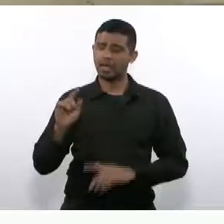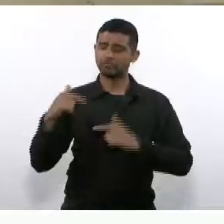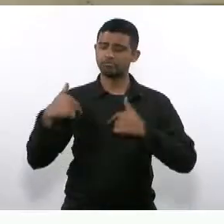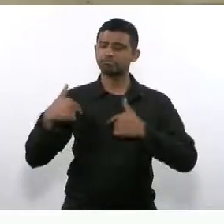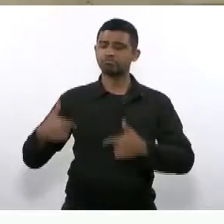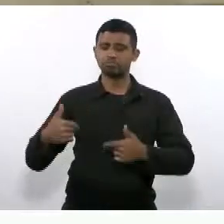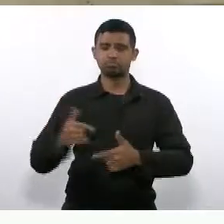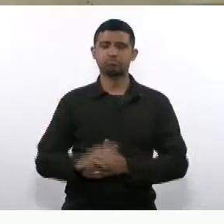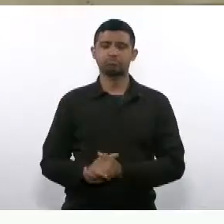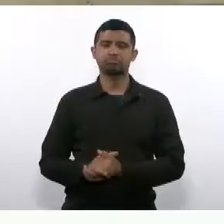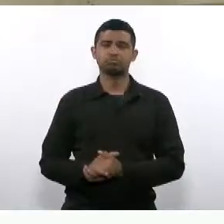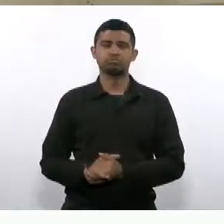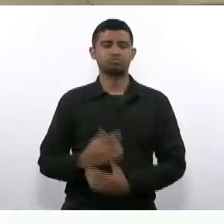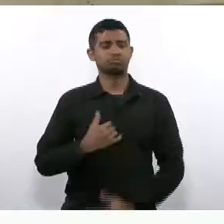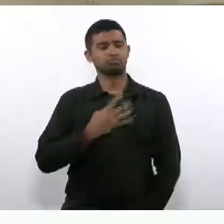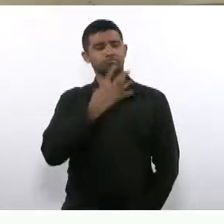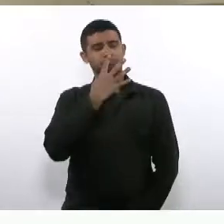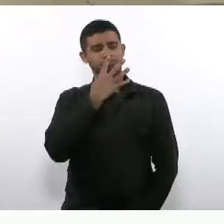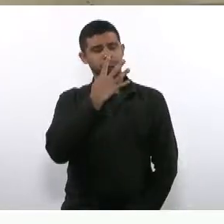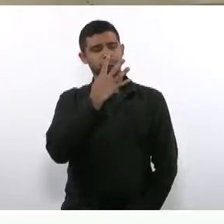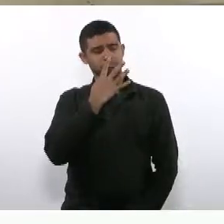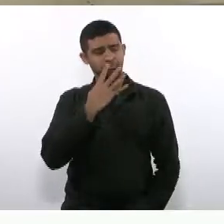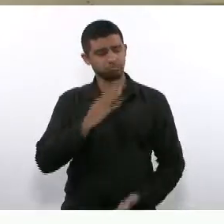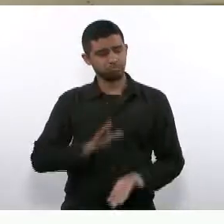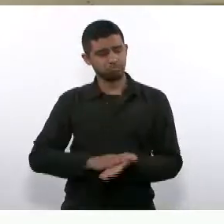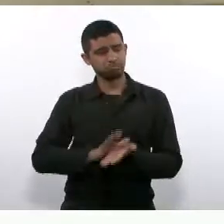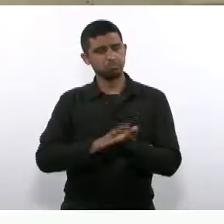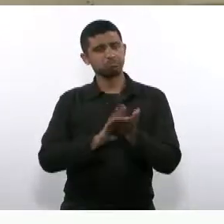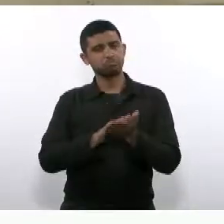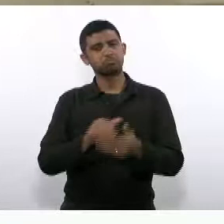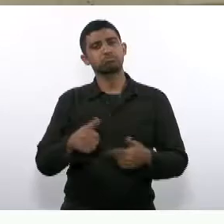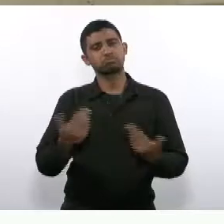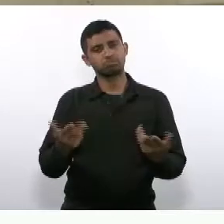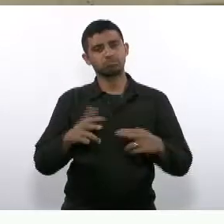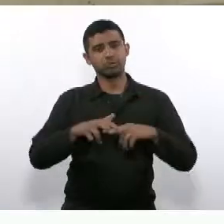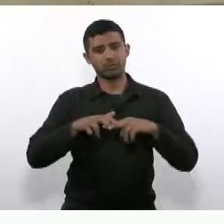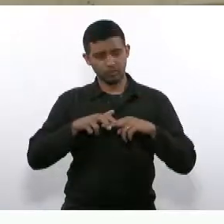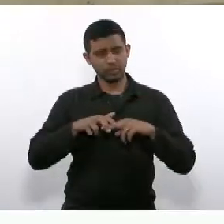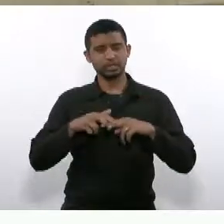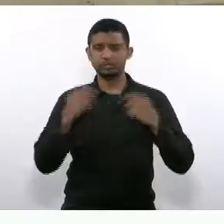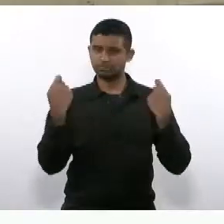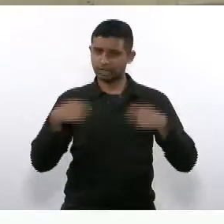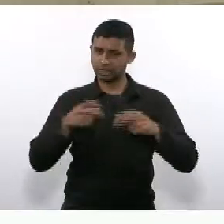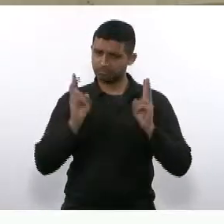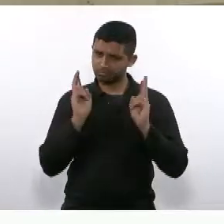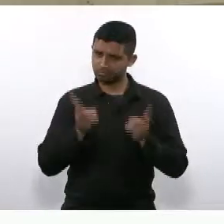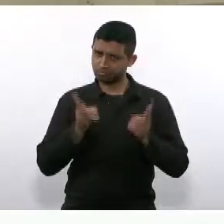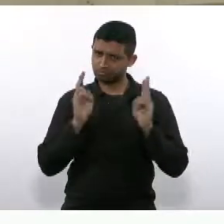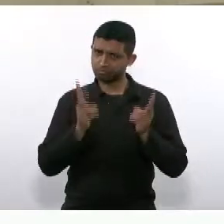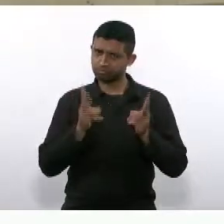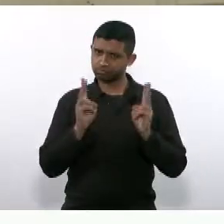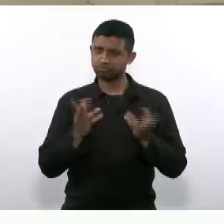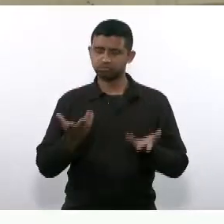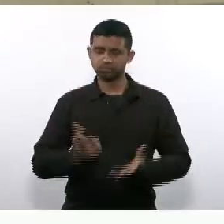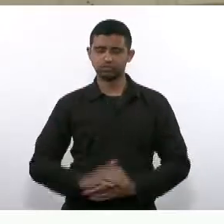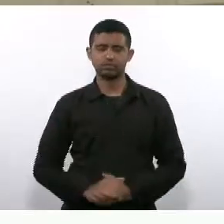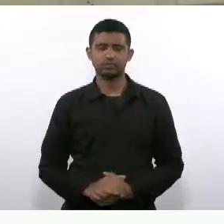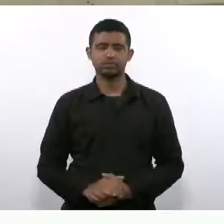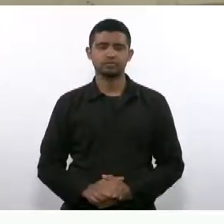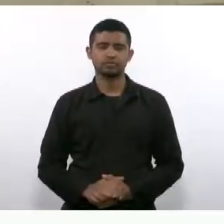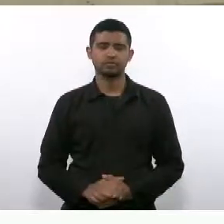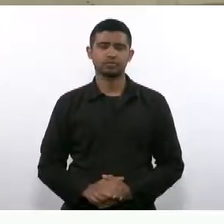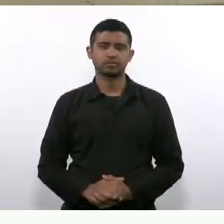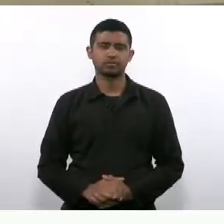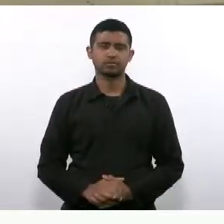que eu considero louvável e, portanto, digna de permanecer diante daquilo